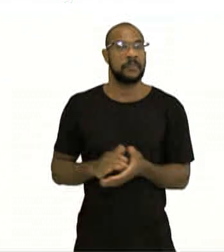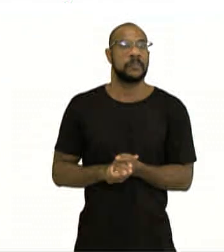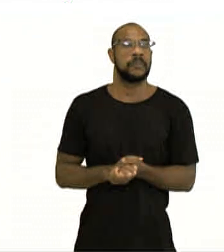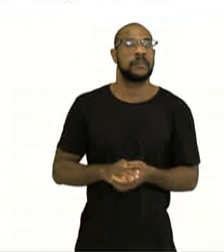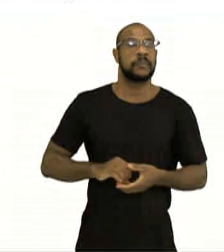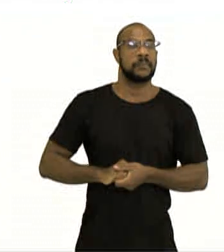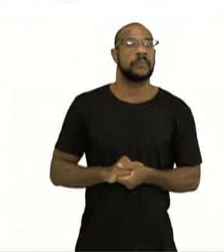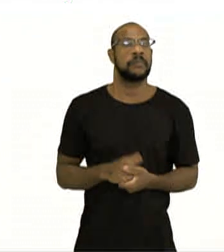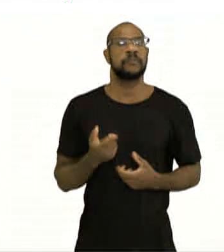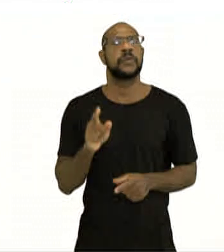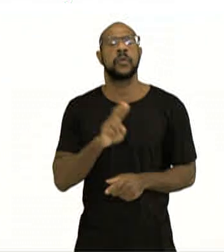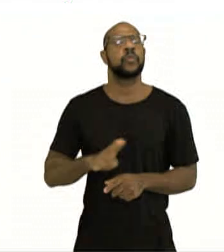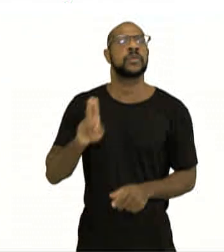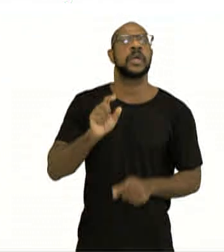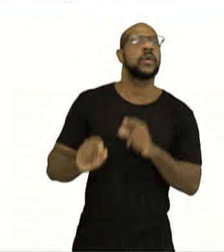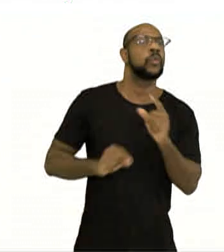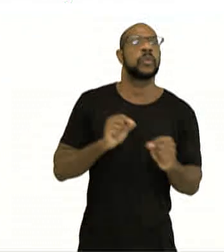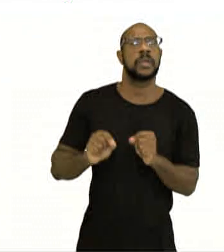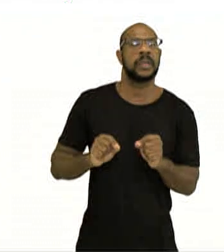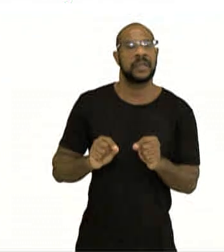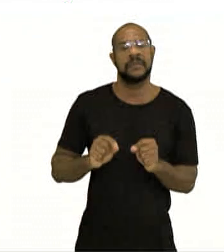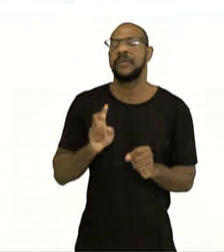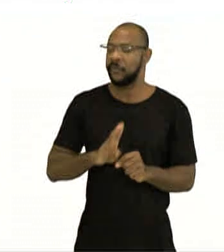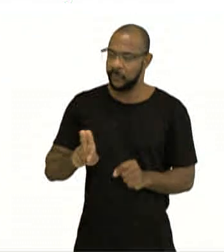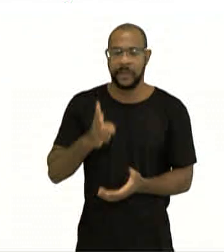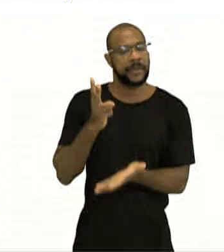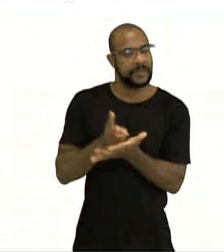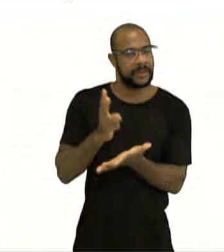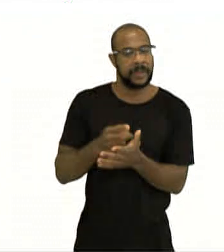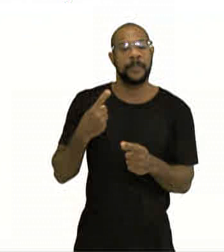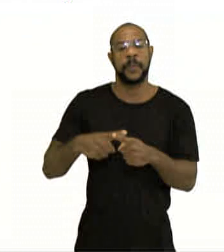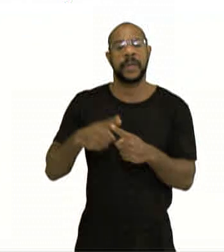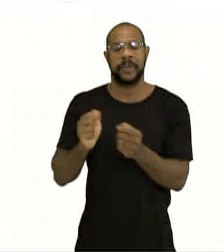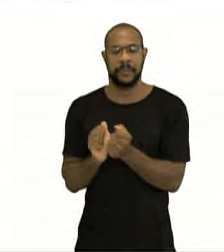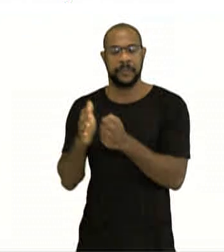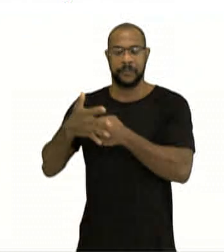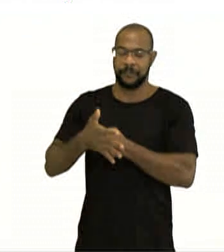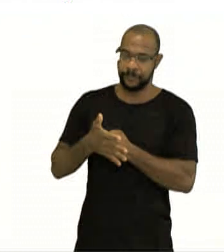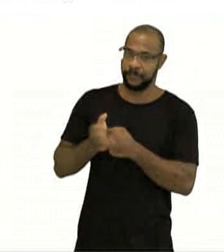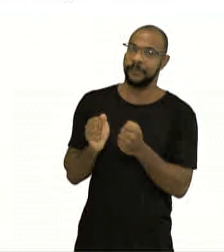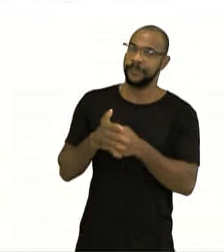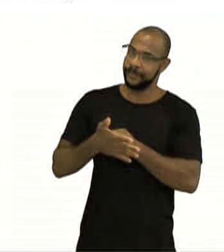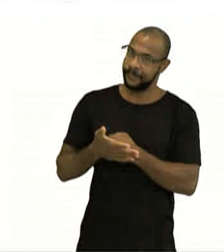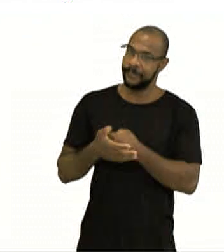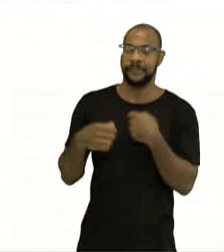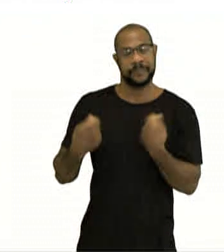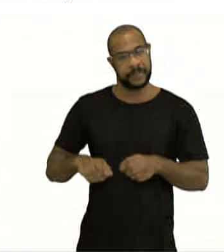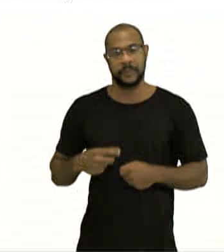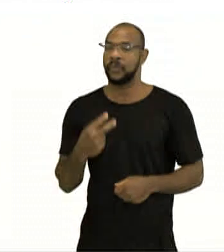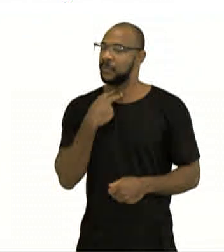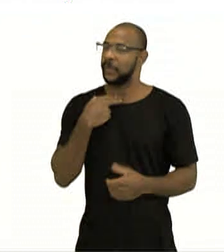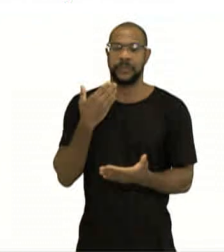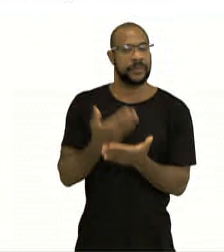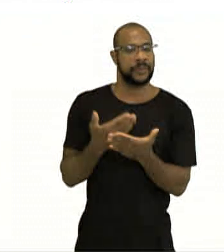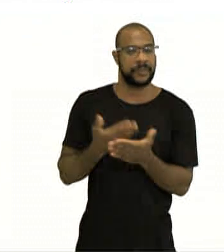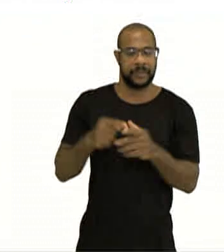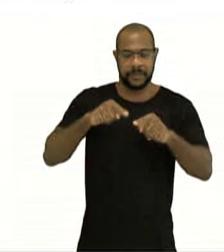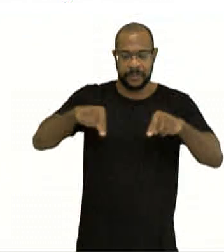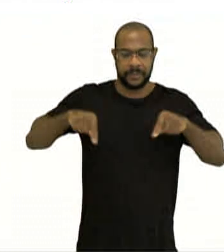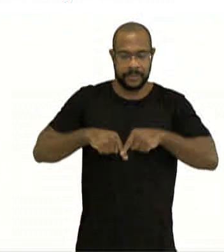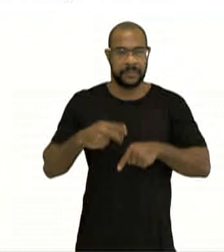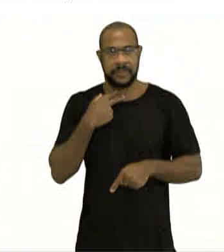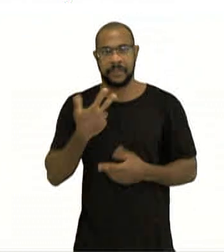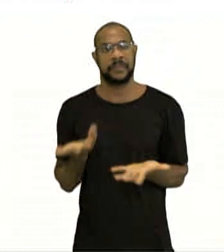será utilizada enquanto a crise do coronavírus no país. No aplicativo, além de assistir às aulas, os